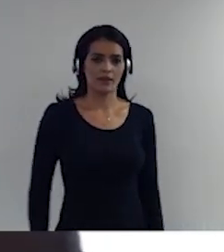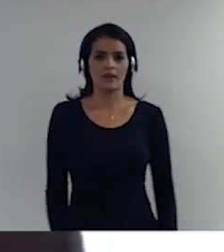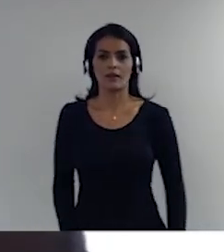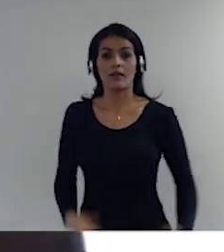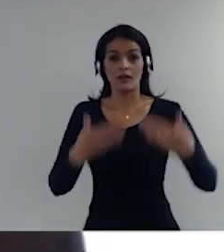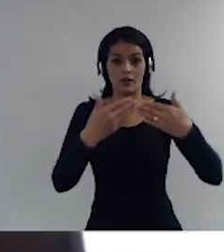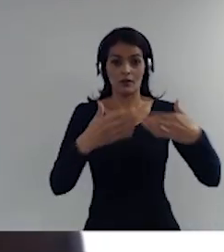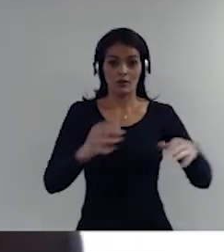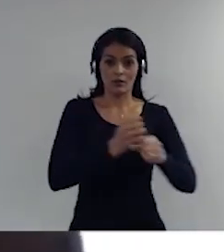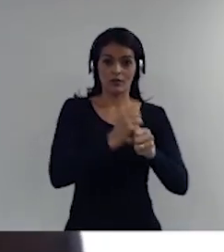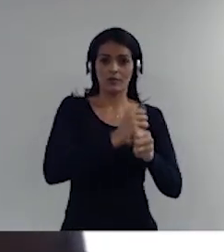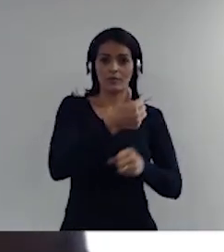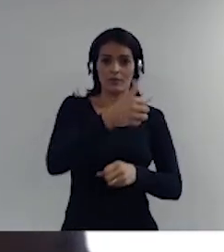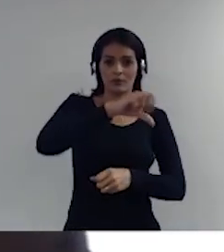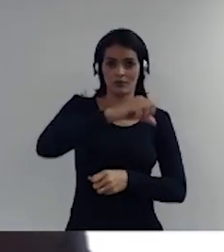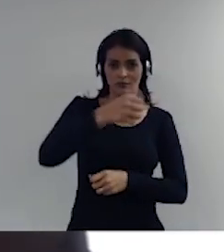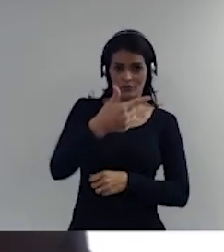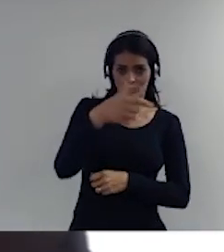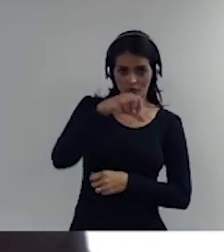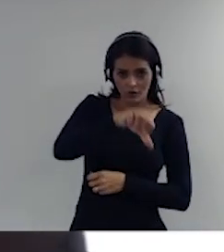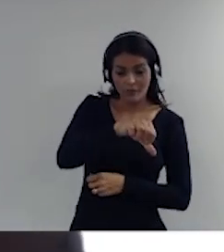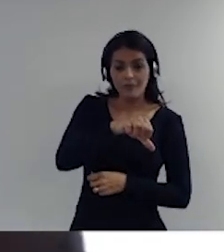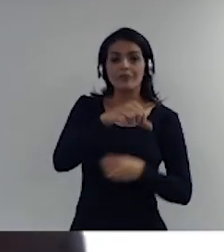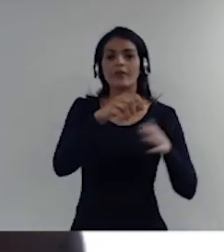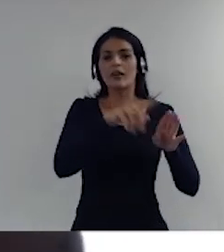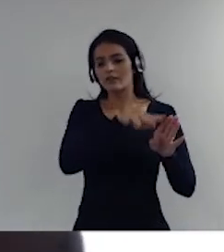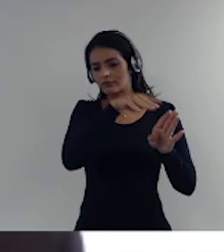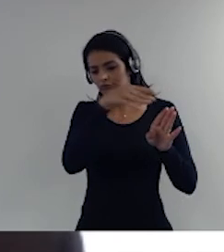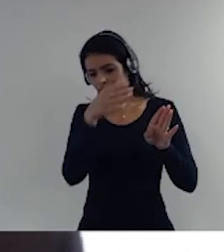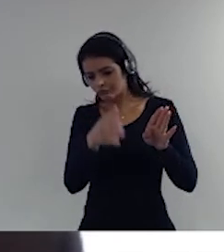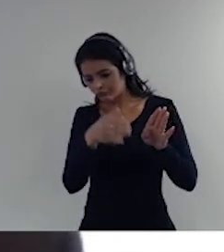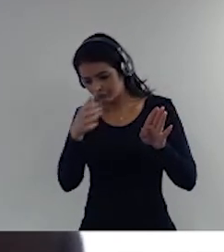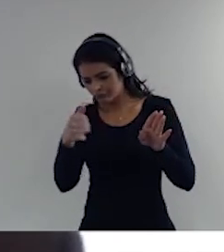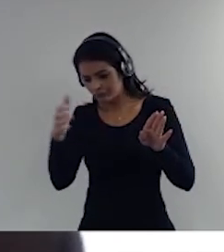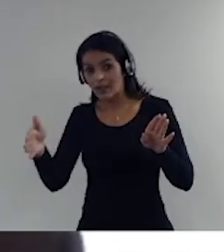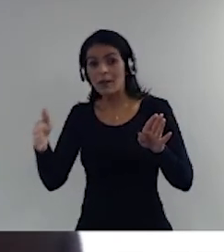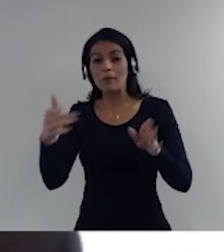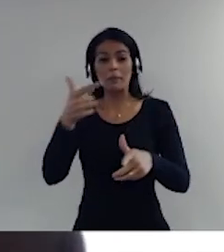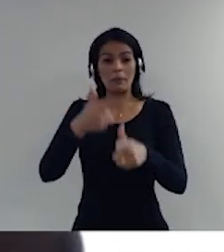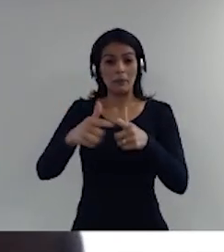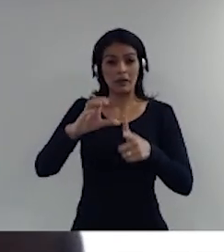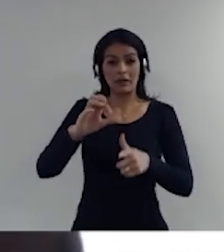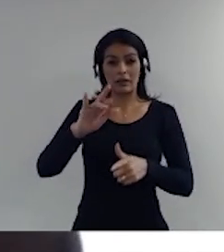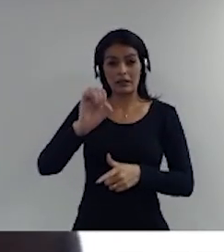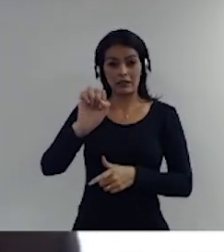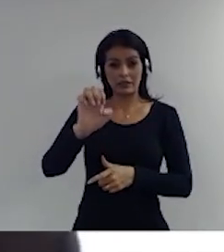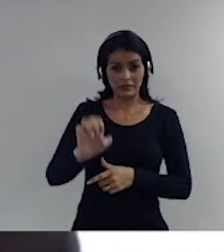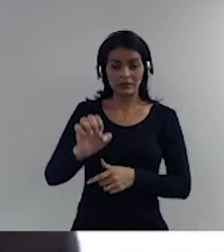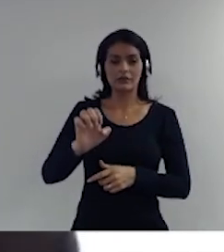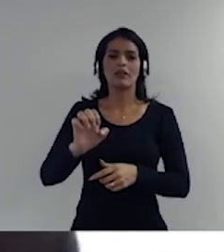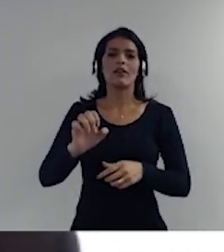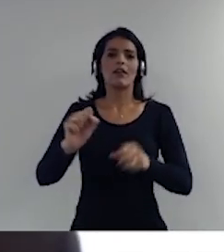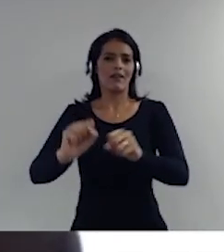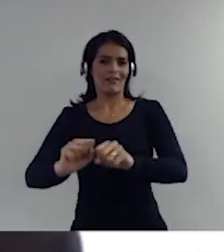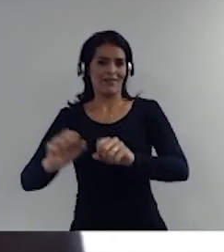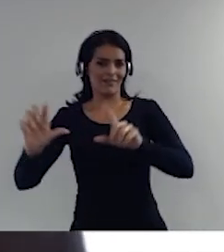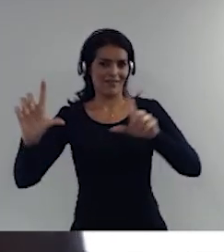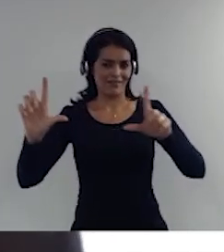iniciada lá em 1929. Depois, outros momentos de crise, mencionados na apresentação anterior aqui